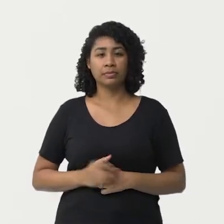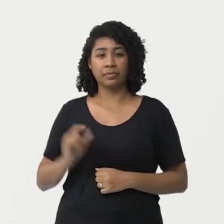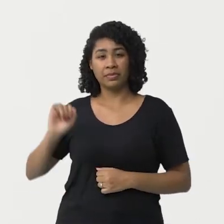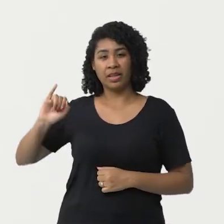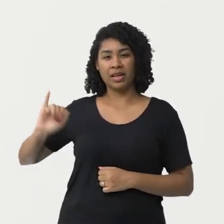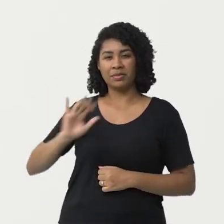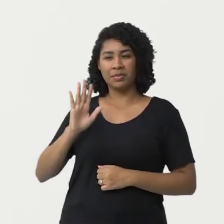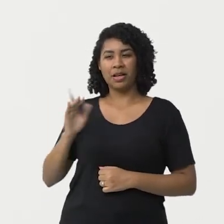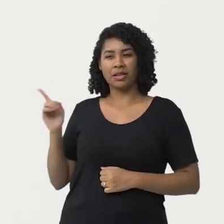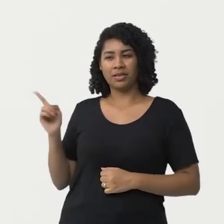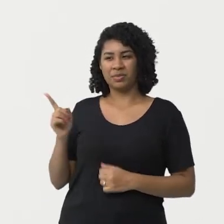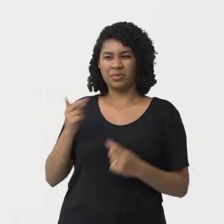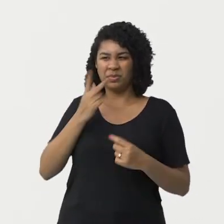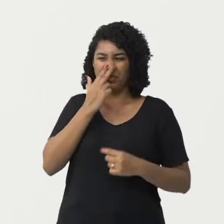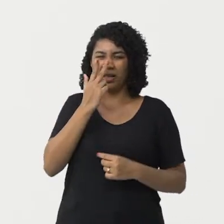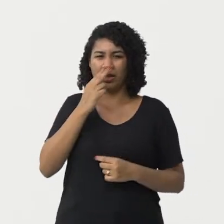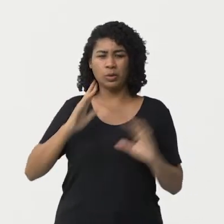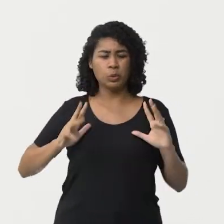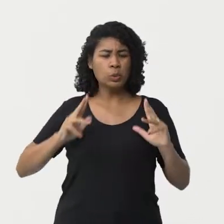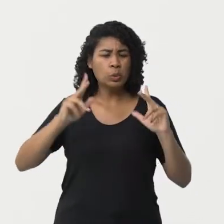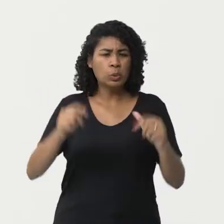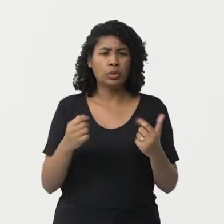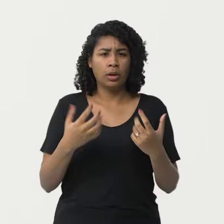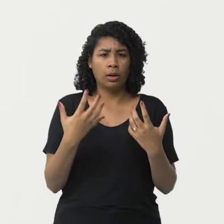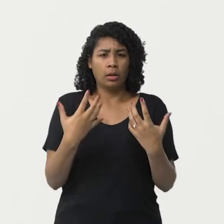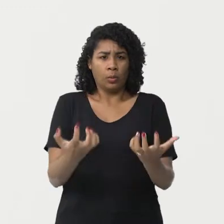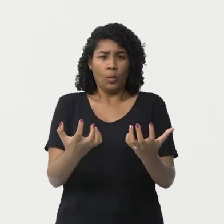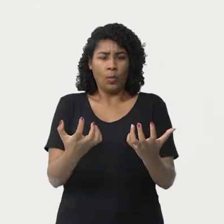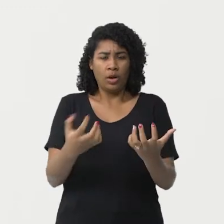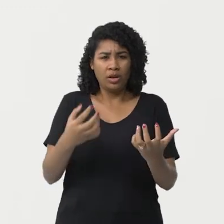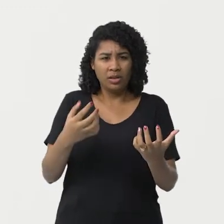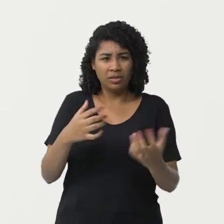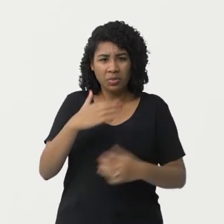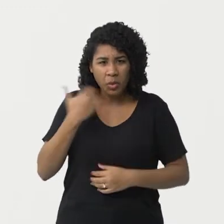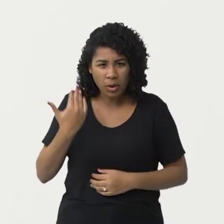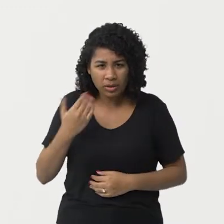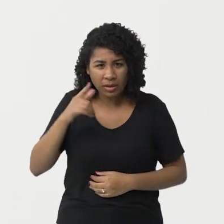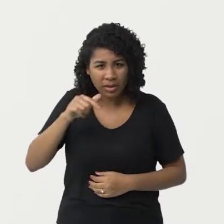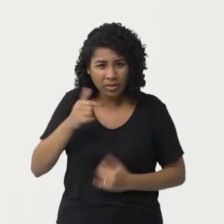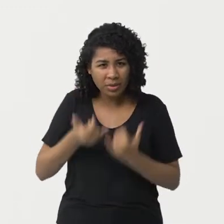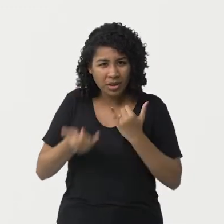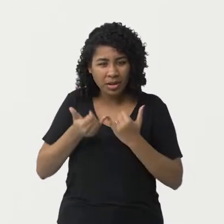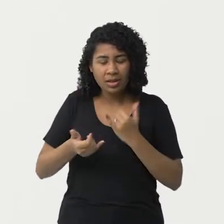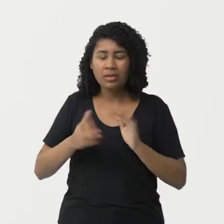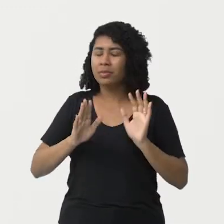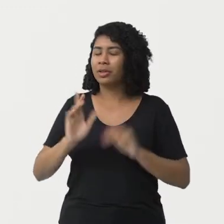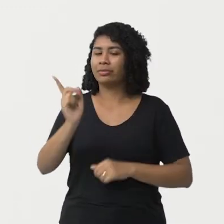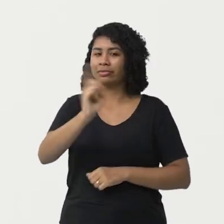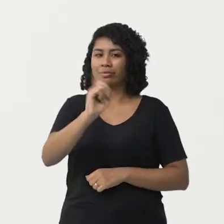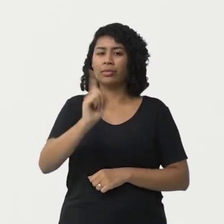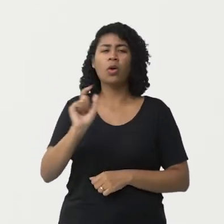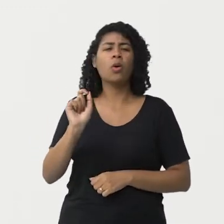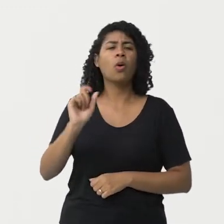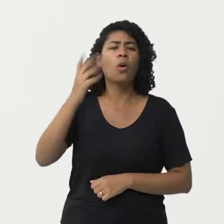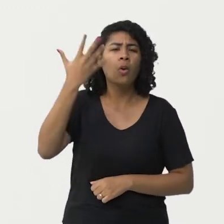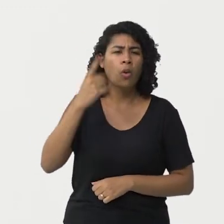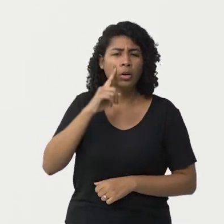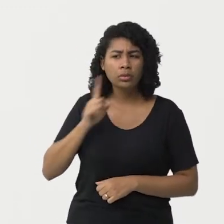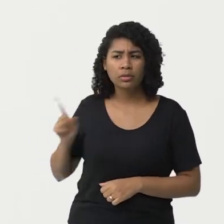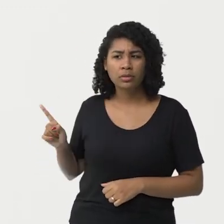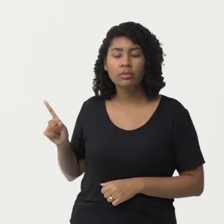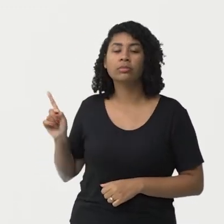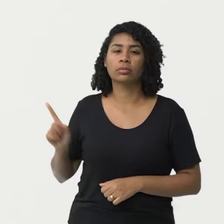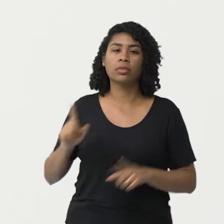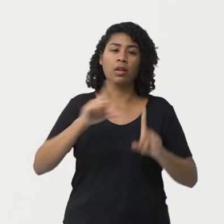que é só um monte de vegetação seca, que está morta. Na verdade, não. O que aconteceu com essa vegetação? Ela perdeu as suas